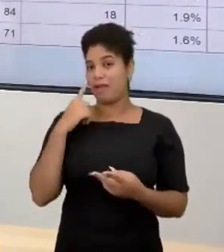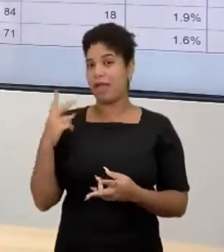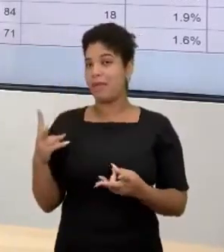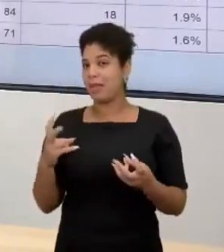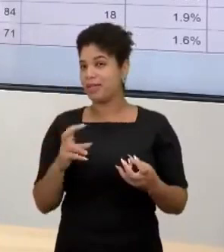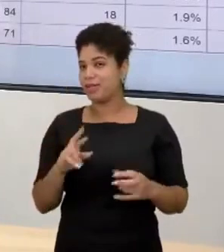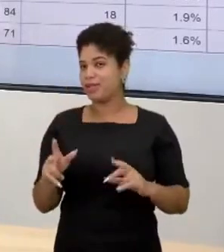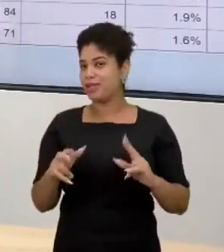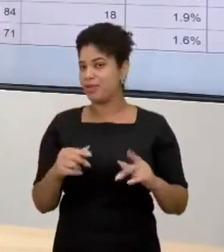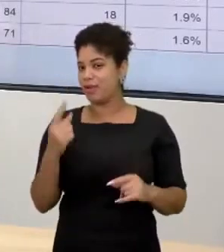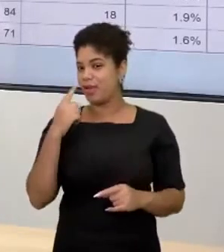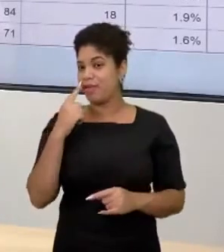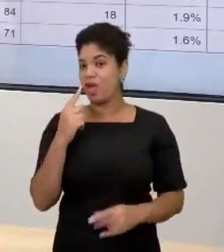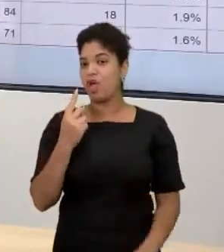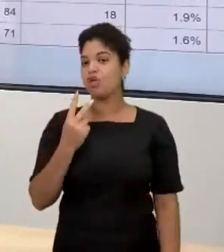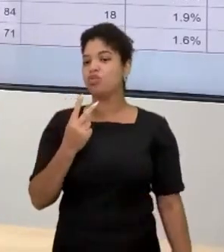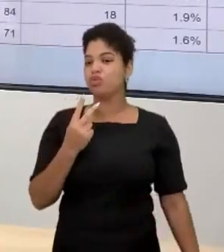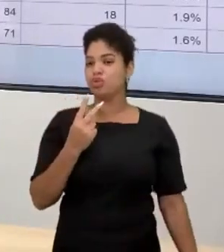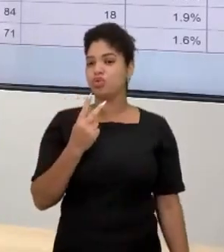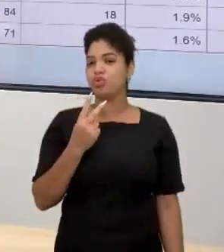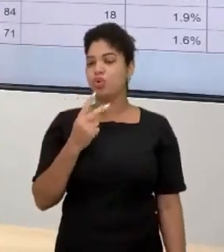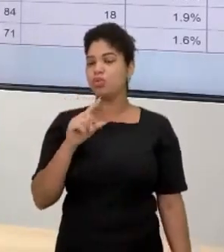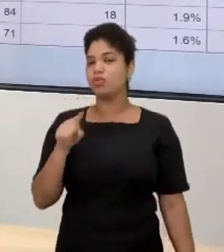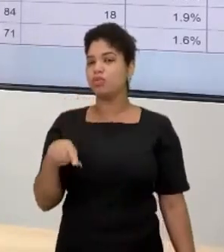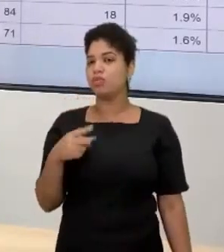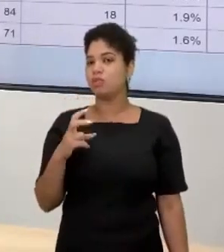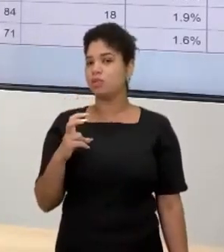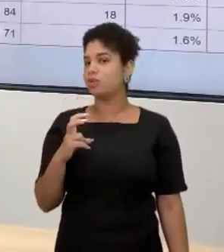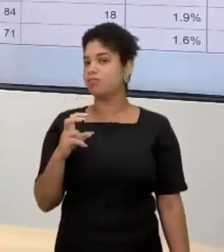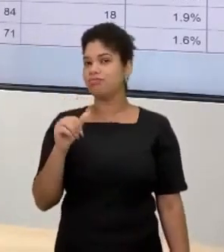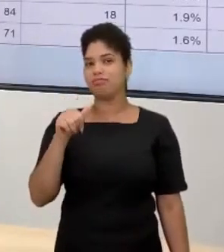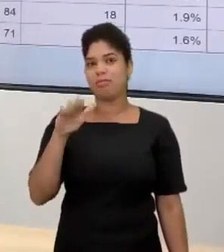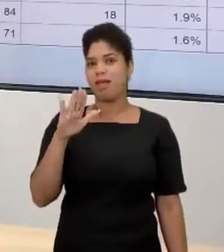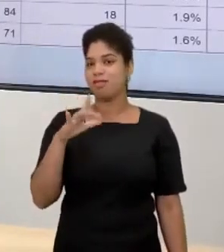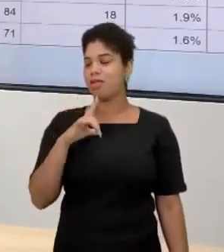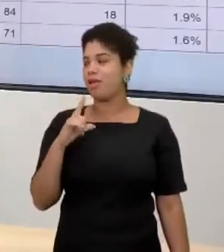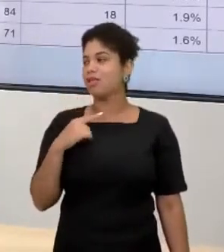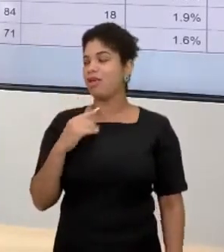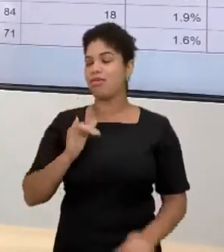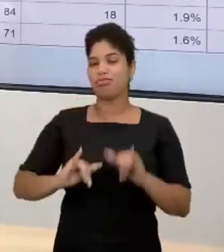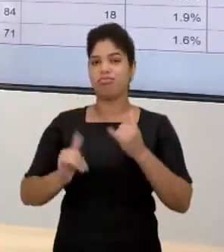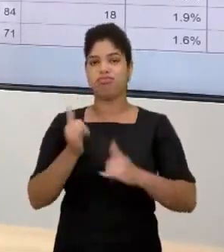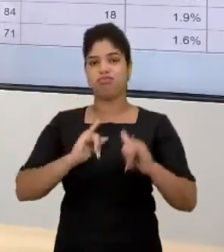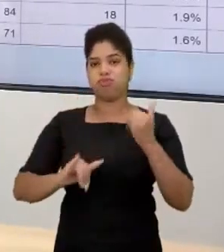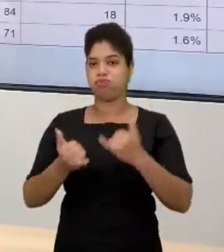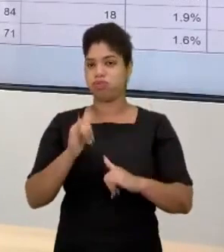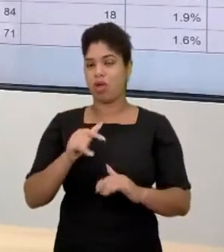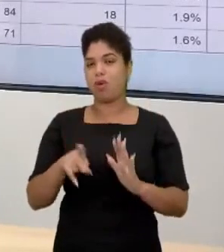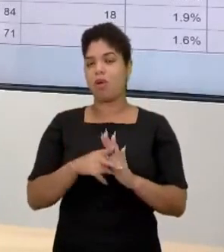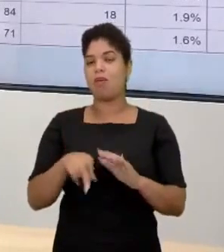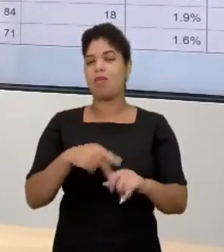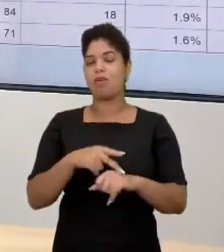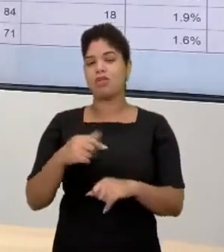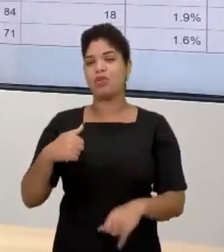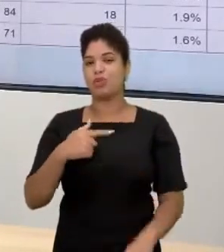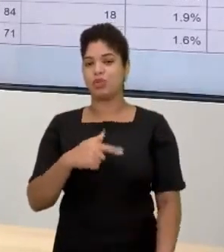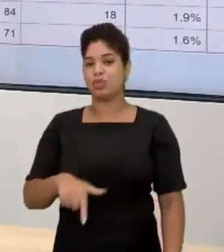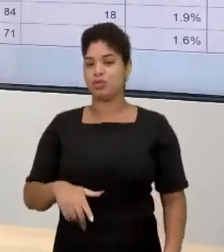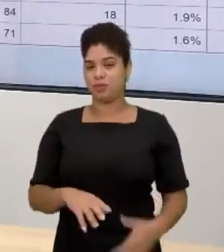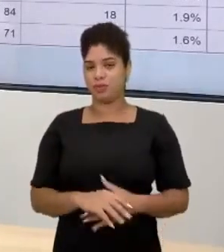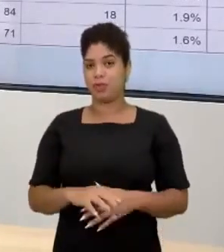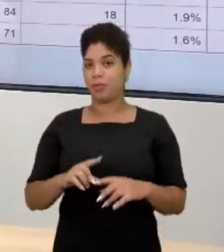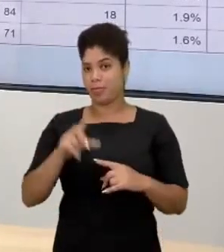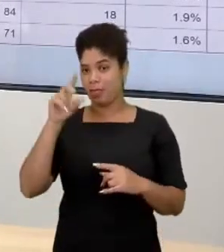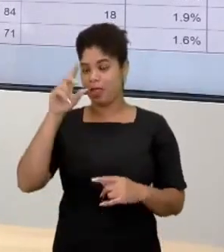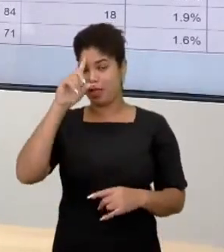os brasileiros, é 2,5 vezes maior aí a produção mundial de energia dos chineses, né? Só que lembrando que